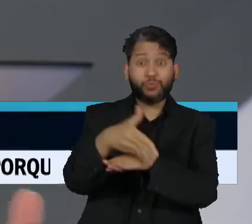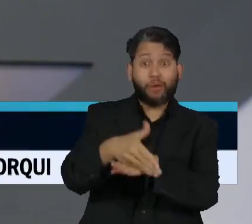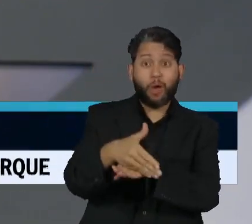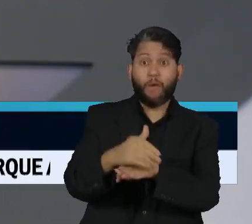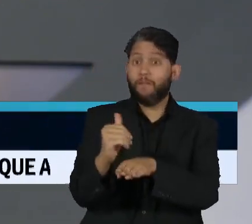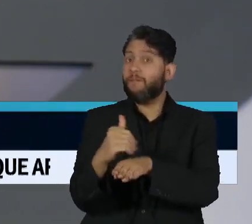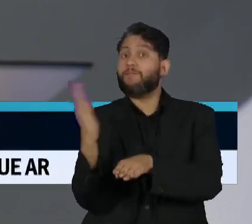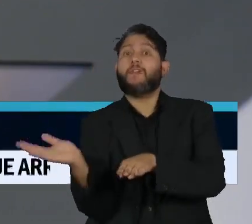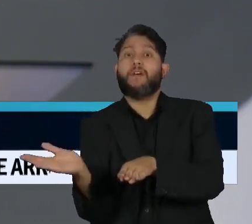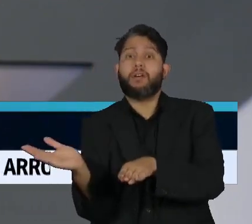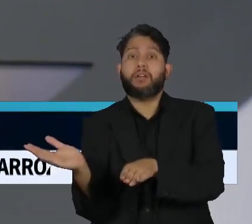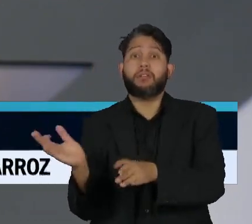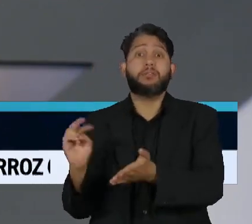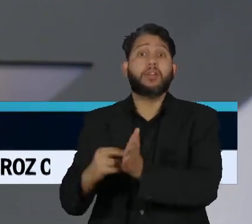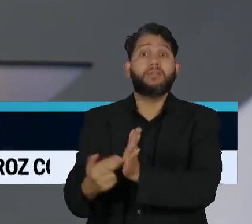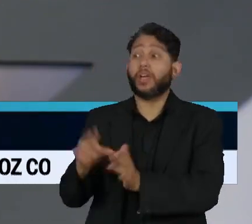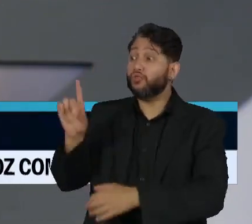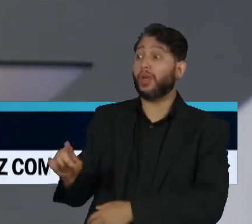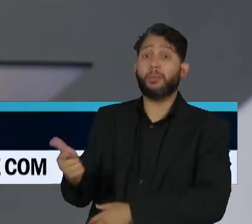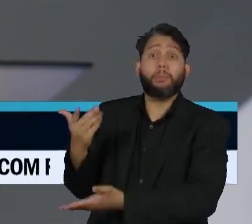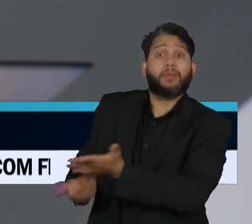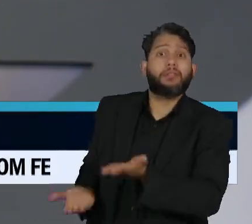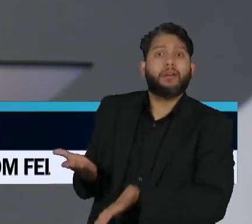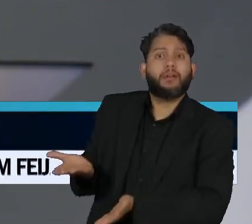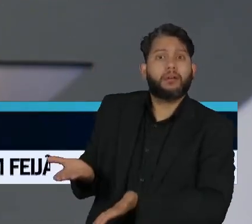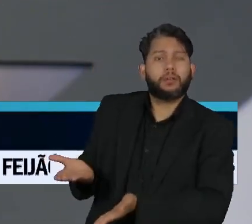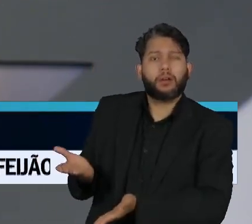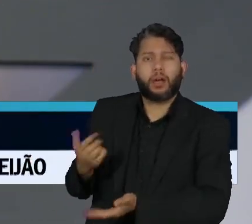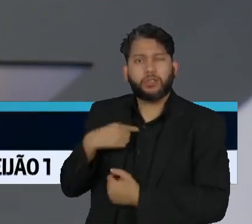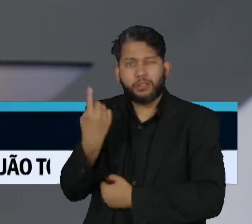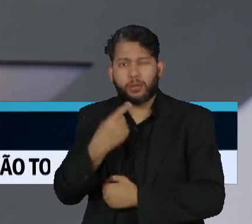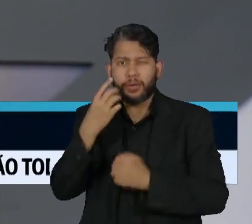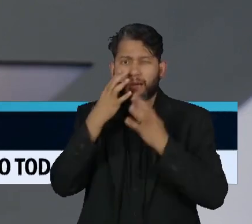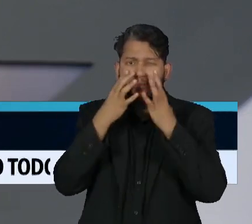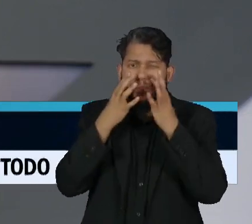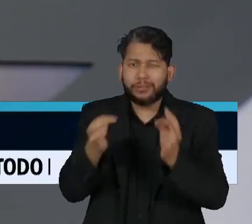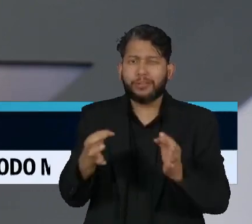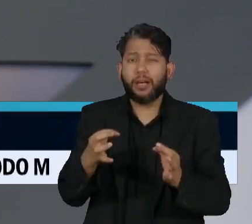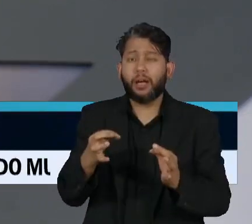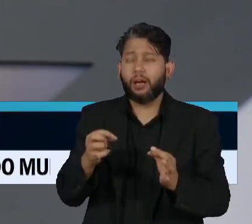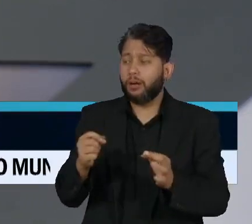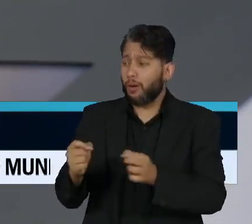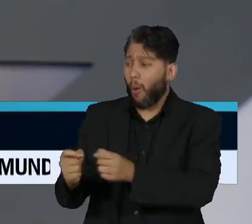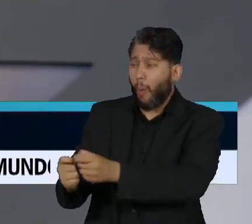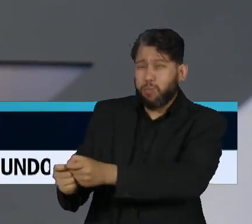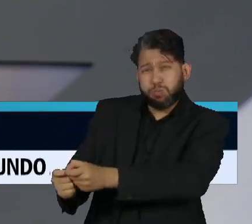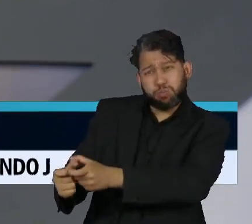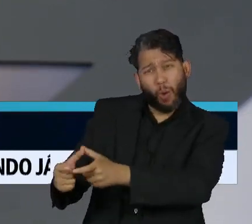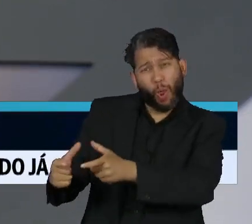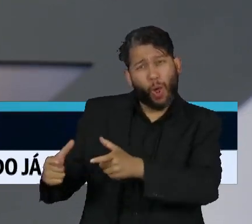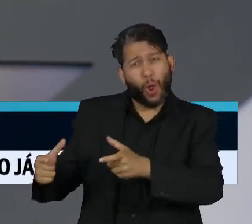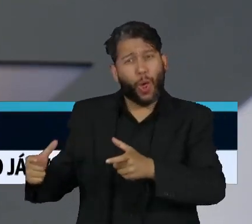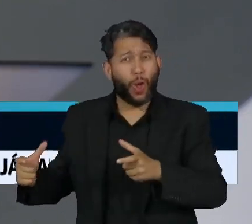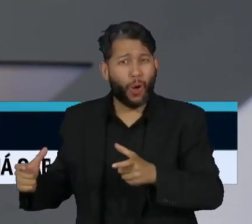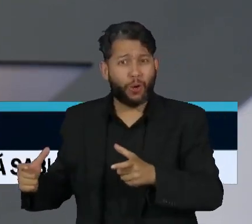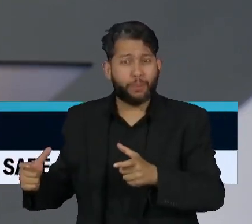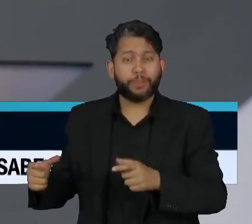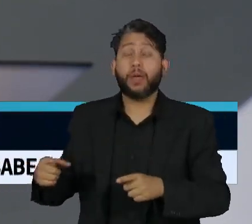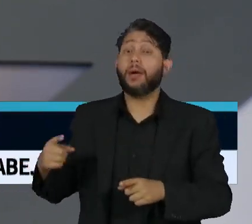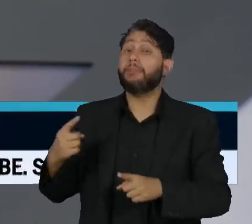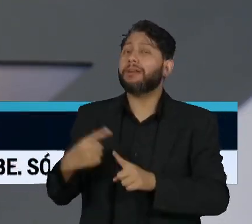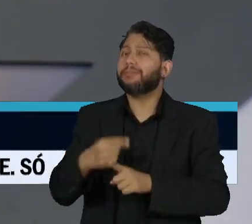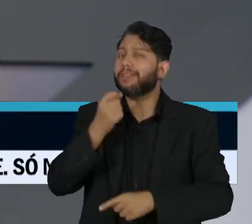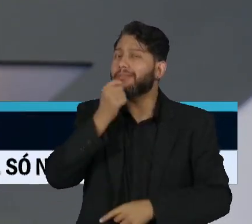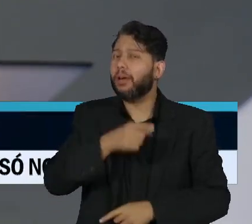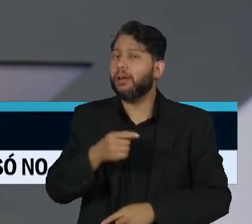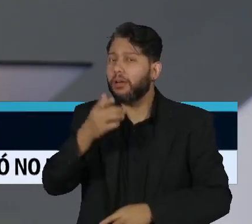saíram da escola e, portanto, não tiveram o seu direito garantido. O que chama atenção é o número elevado de alunos que migram direto do